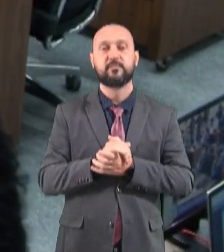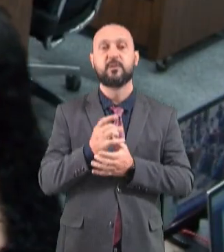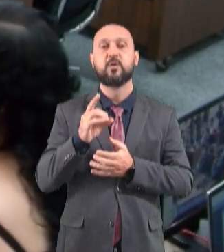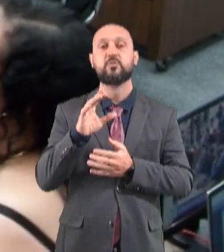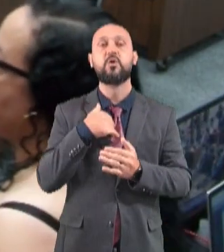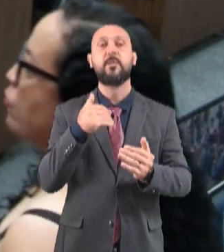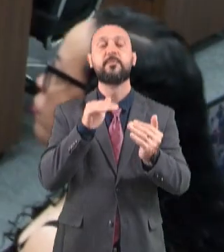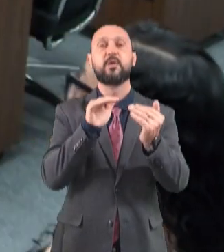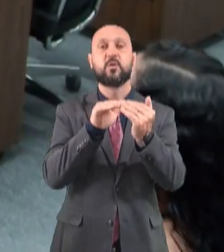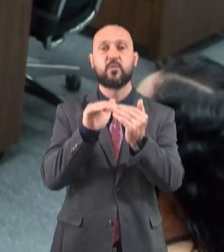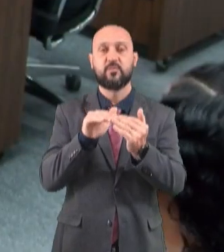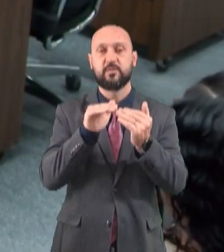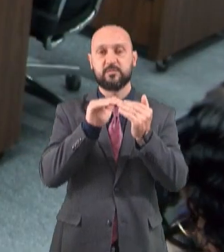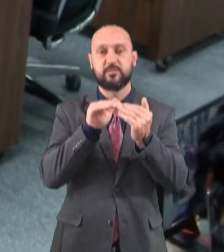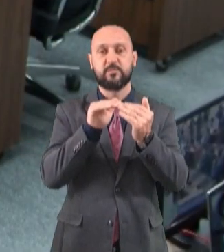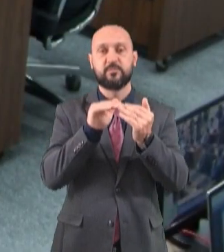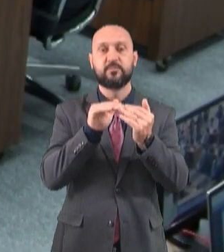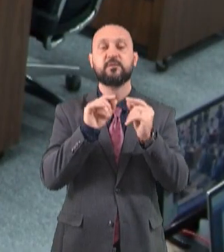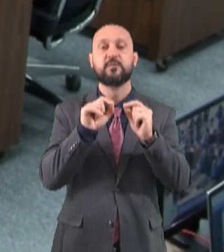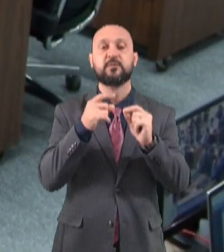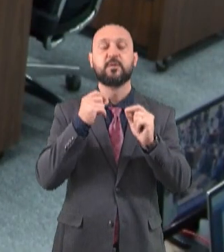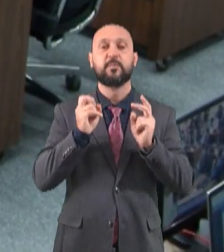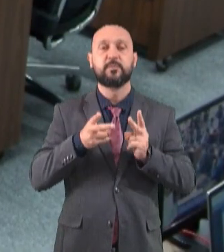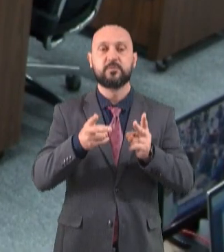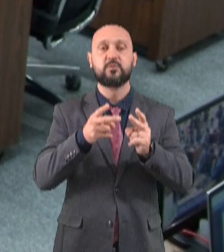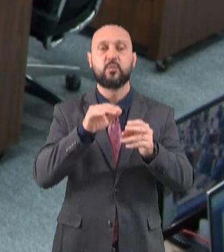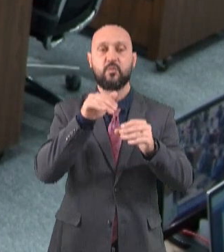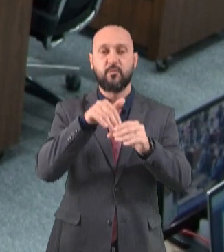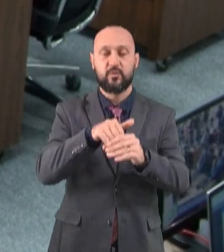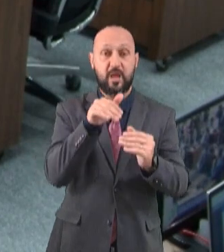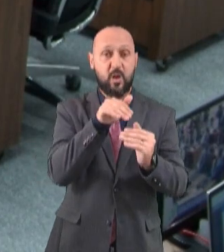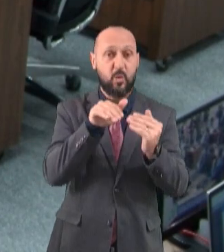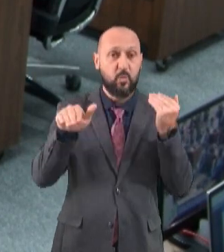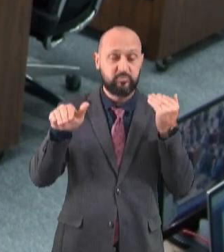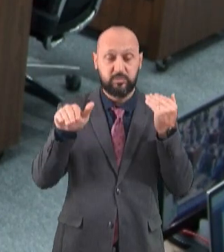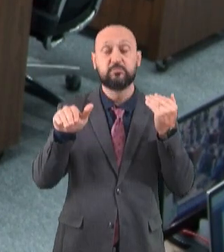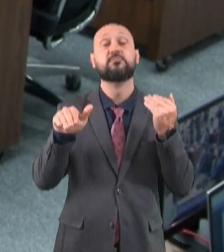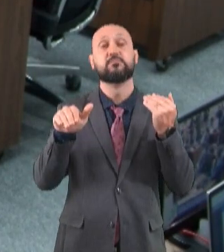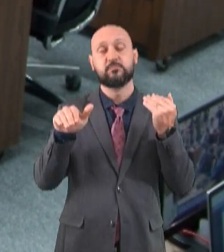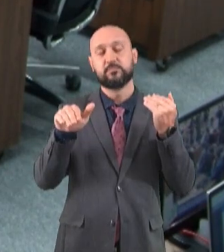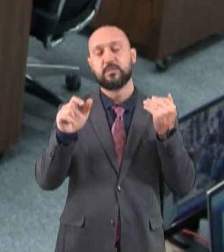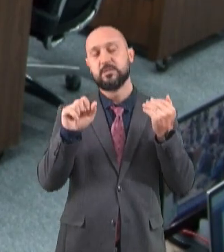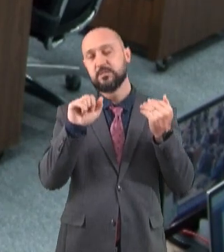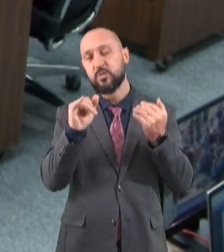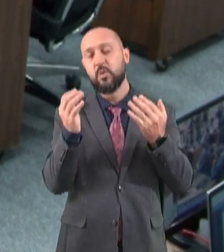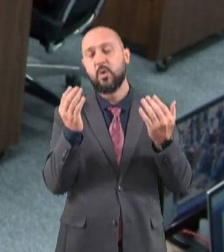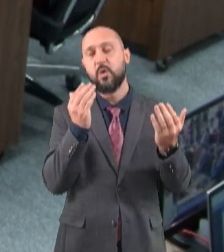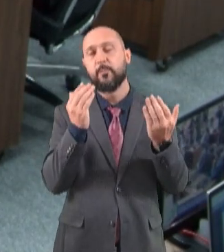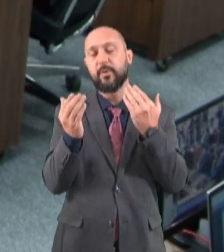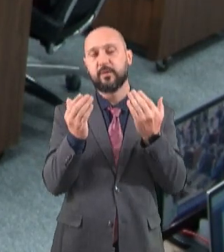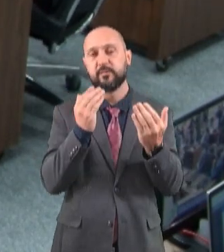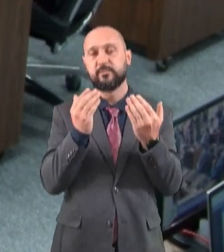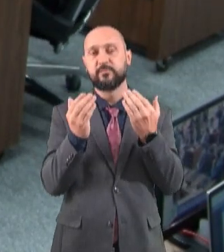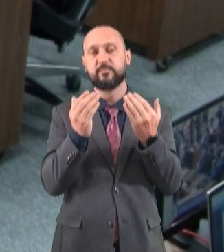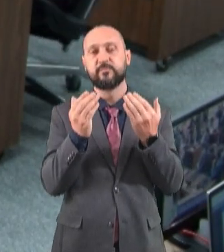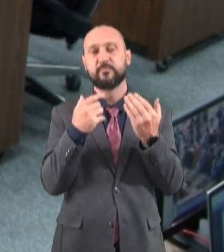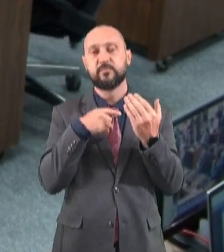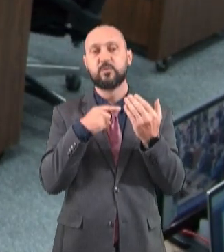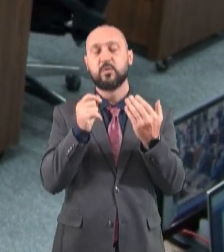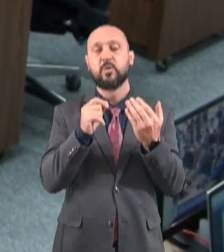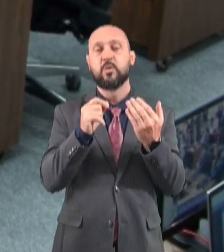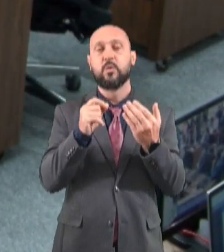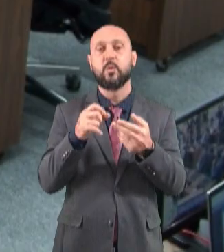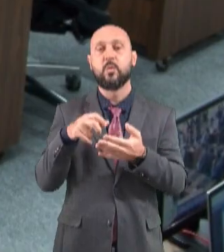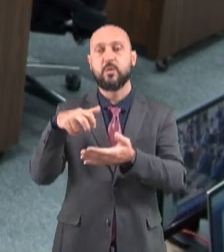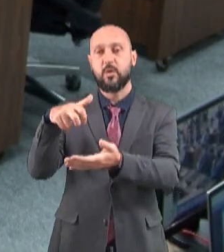só me convenceu de que devo continuar votando o contrário. Ao comparar o que é um